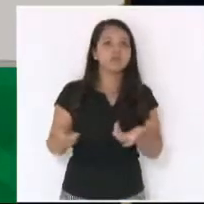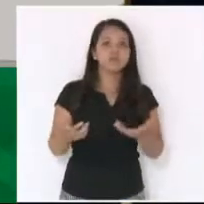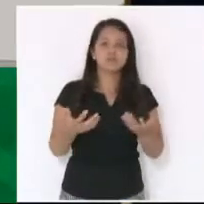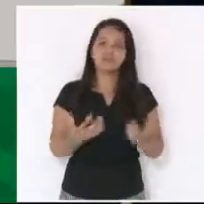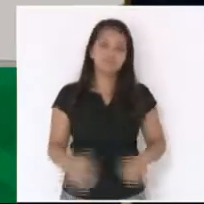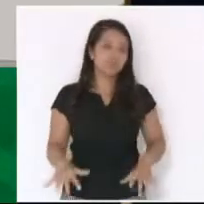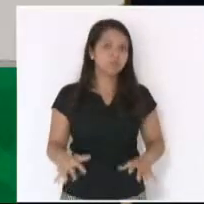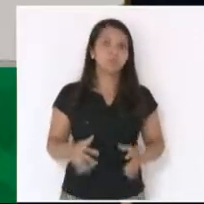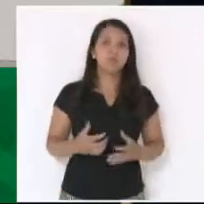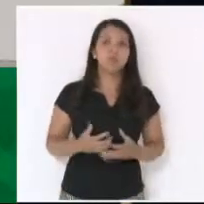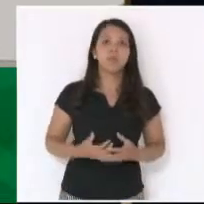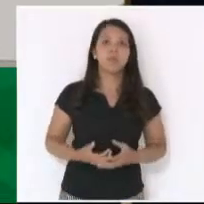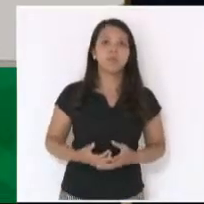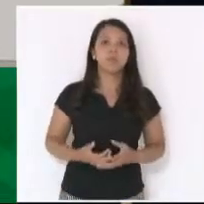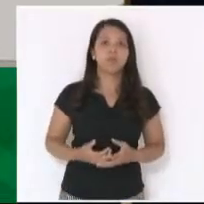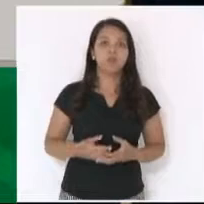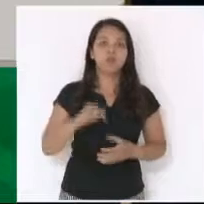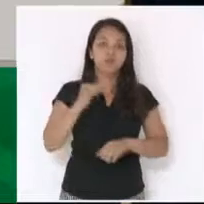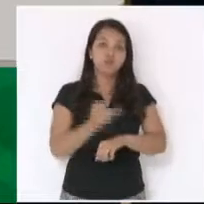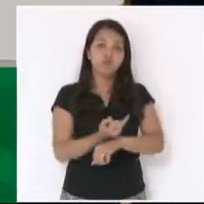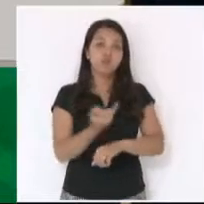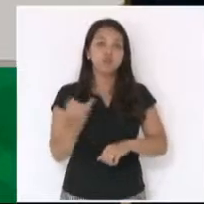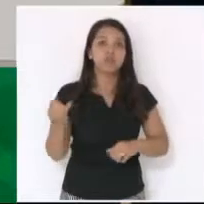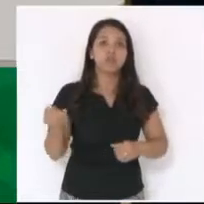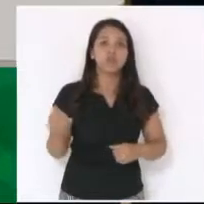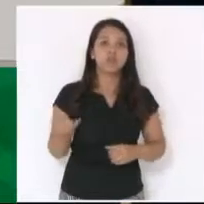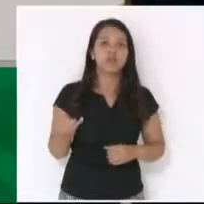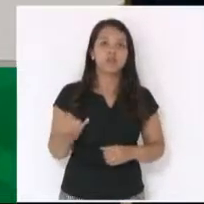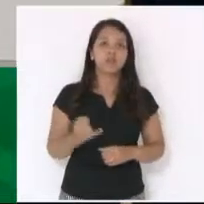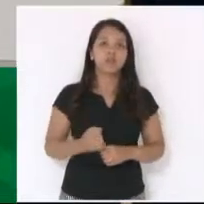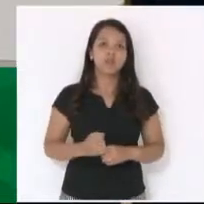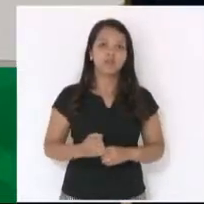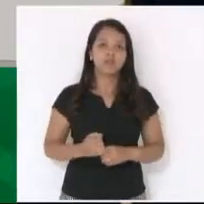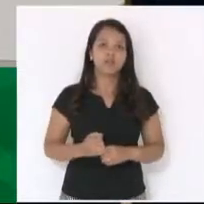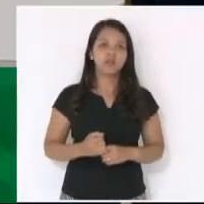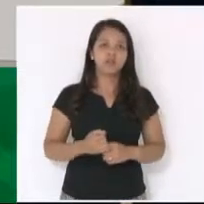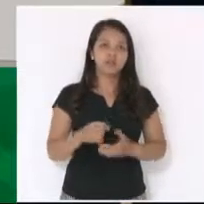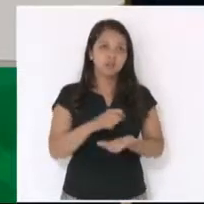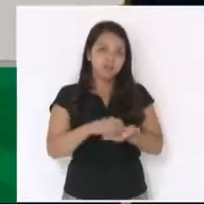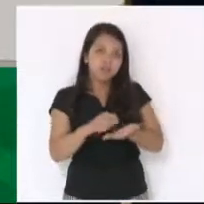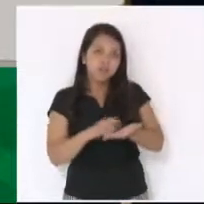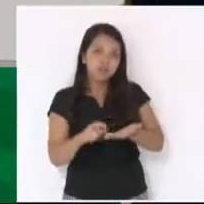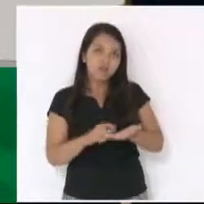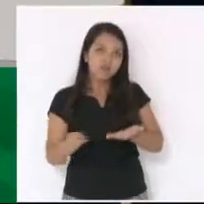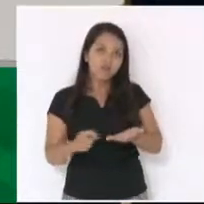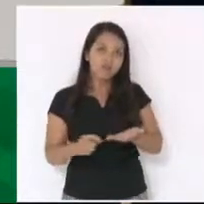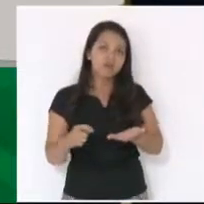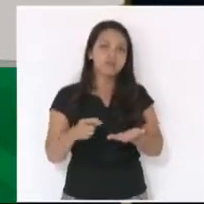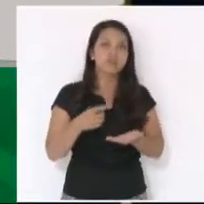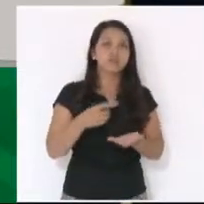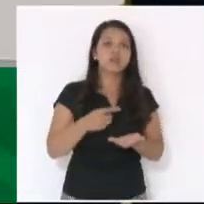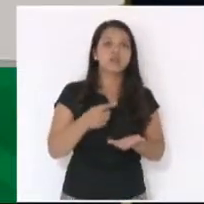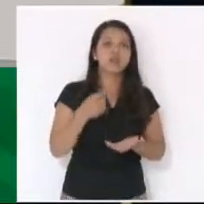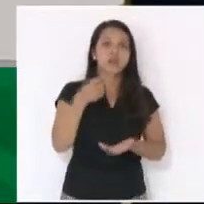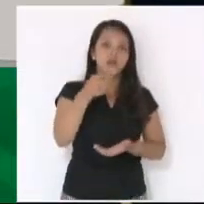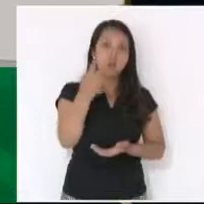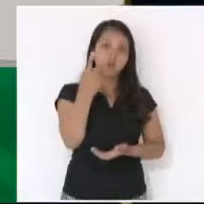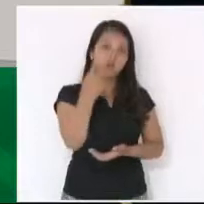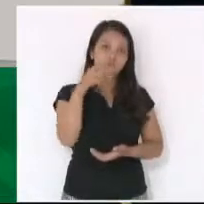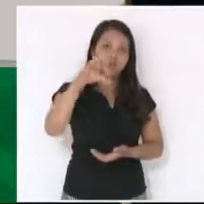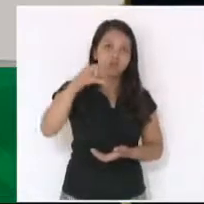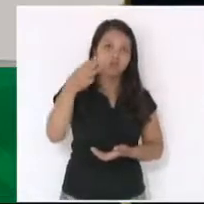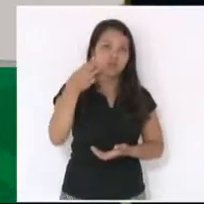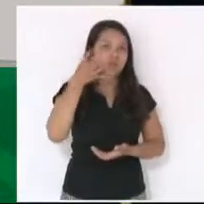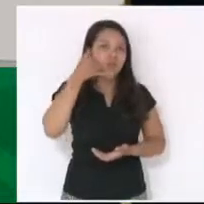Joinville não pode ocorrência de Joinville quando a pessoa diz k193 a